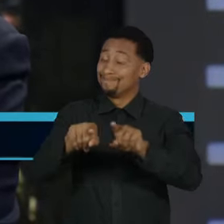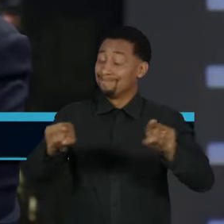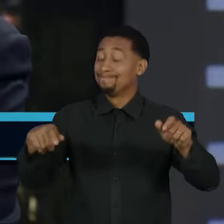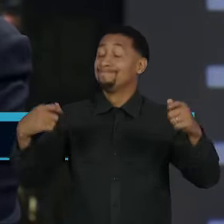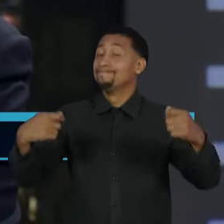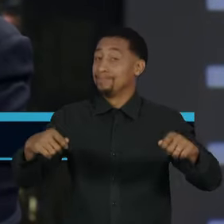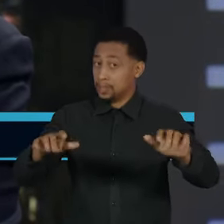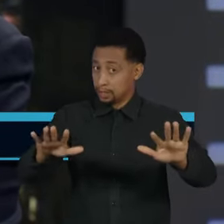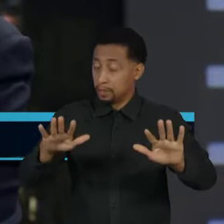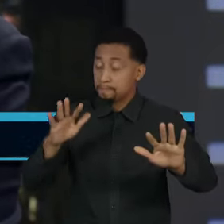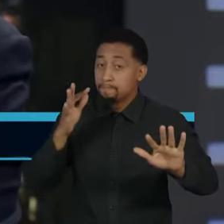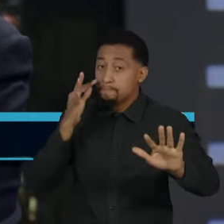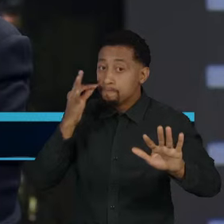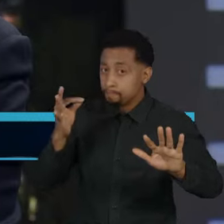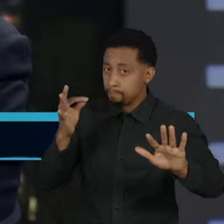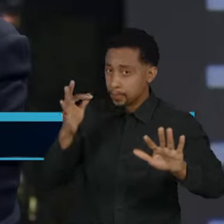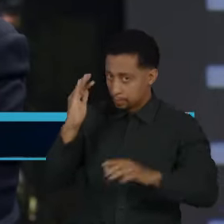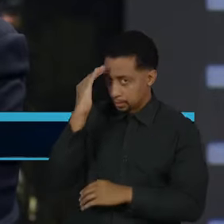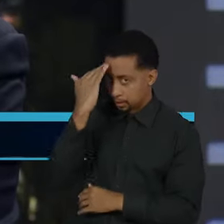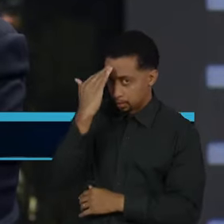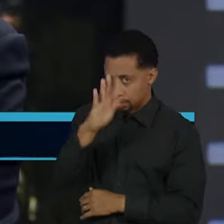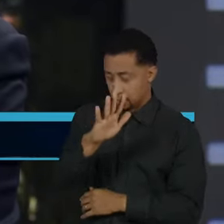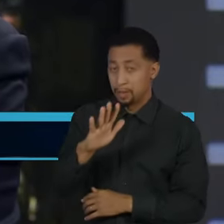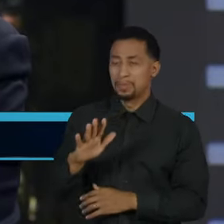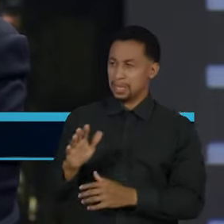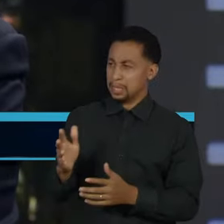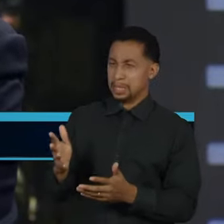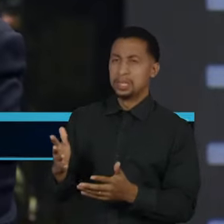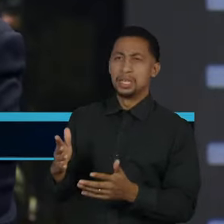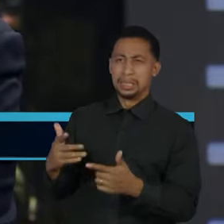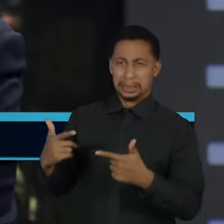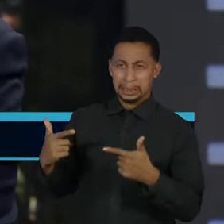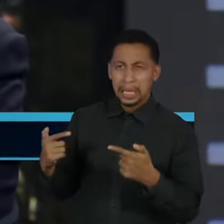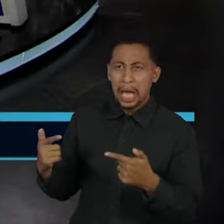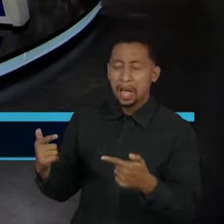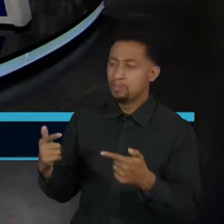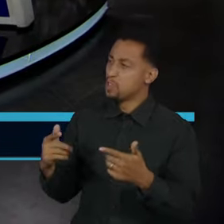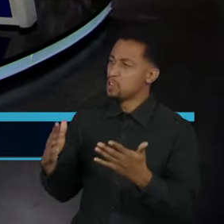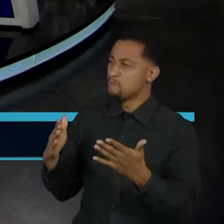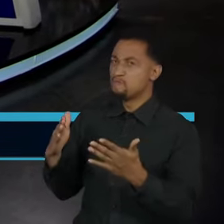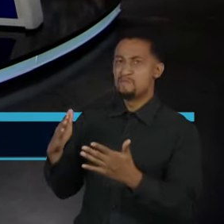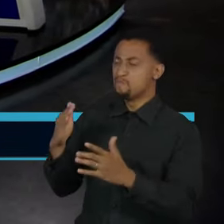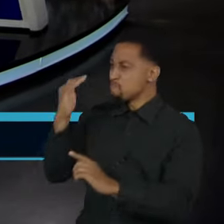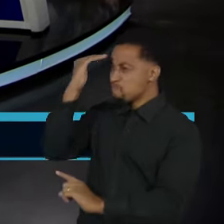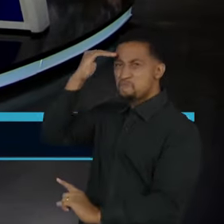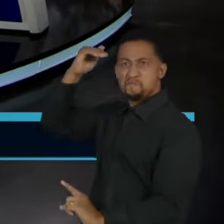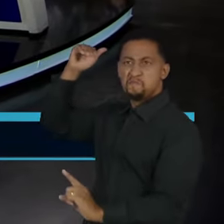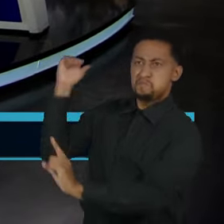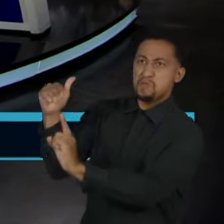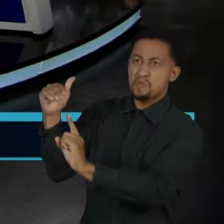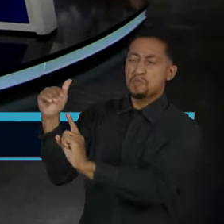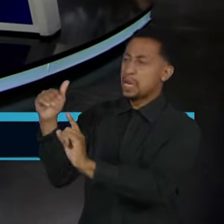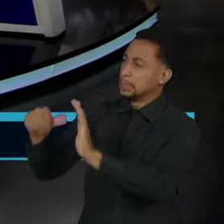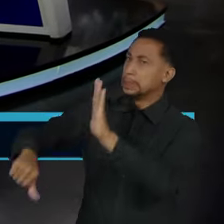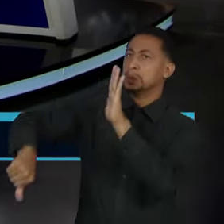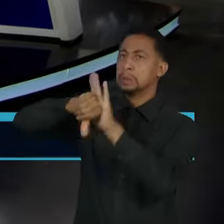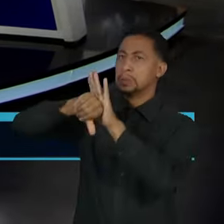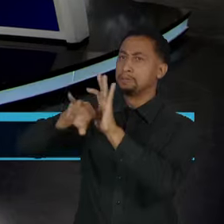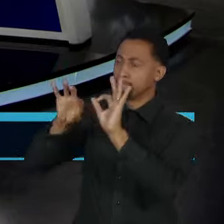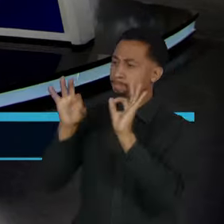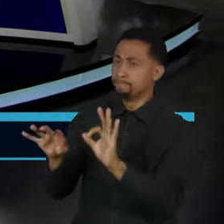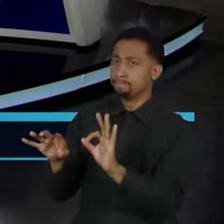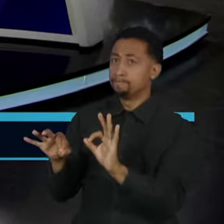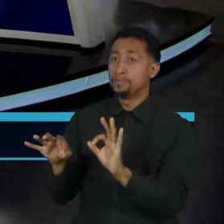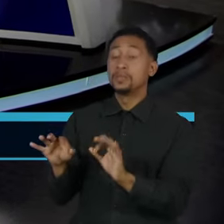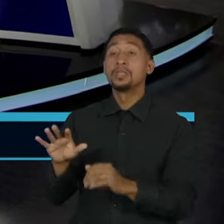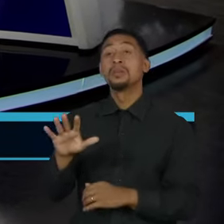quando você condena atitudes de guerra que Israel está cometendo, está fazendo como crime de guerra, tá certo? Isso não quer